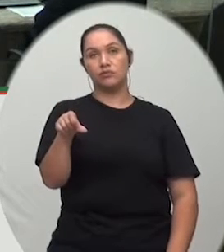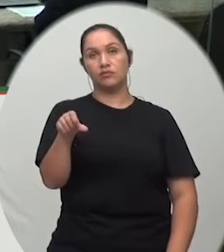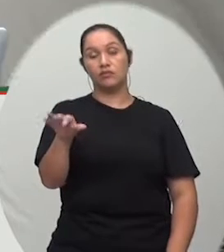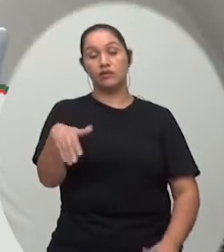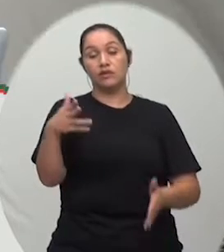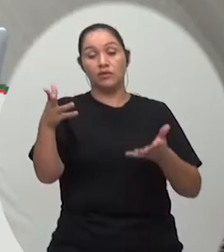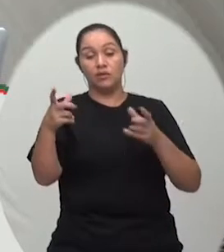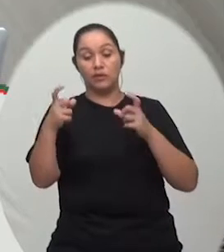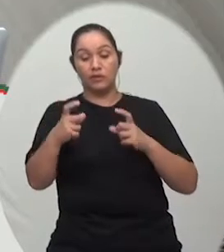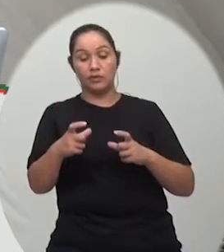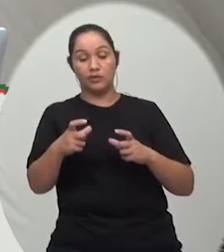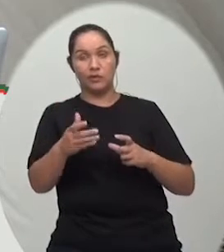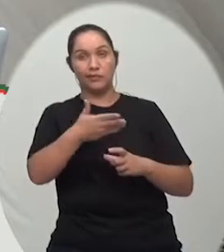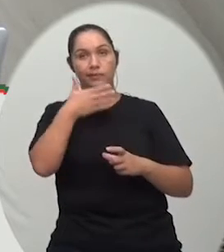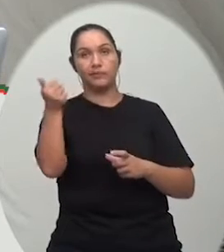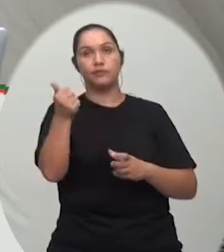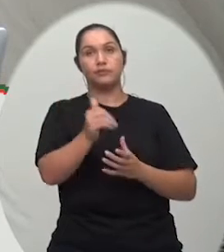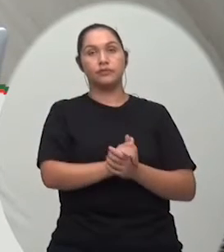o local apropriado.